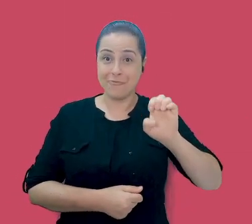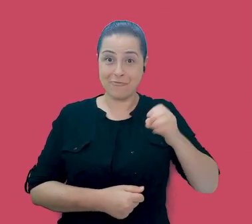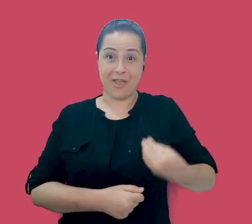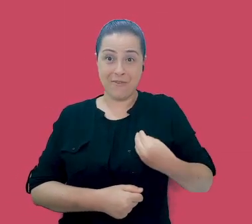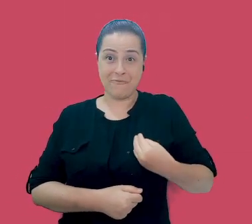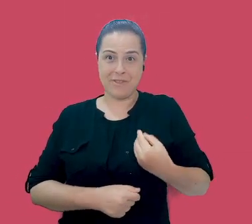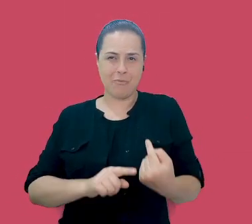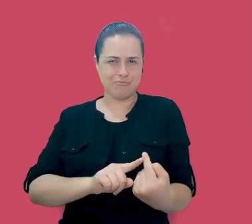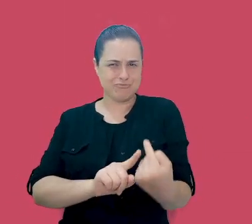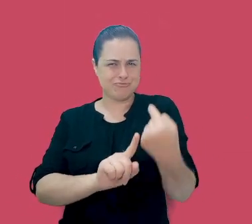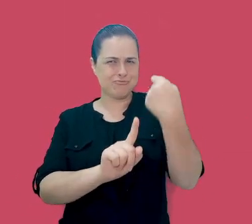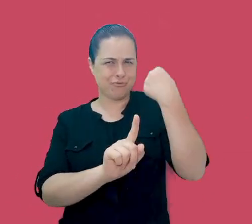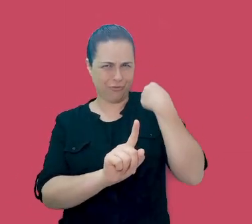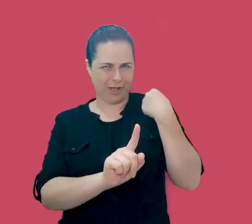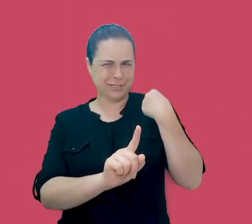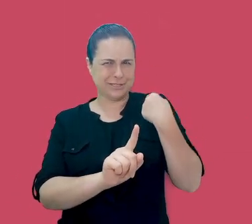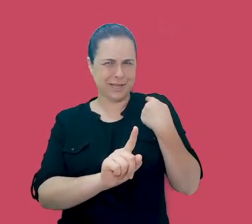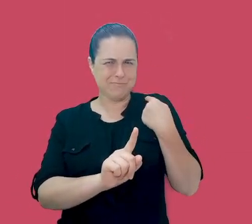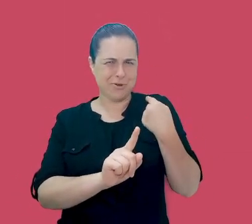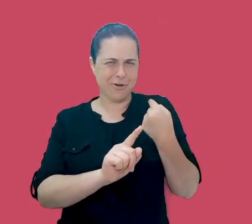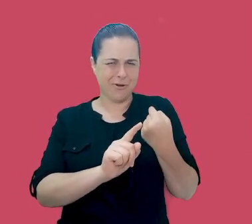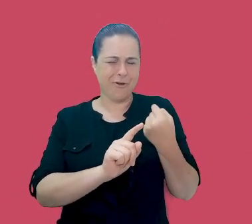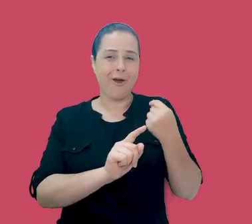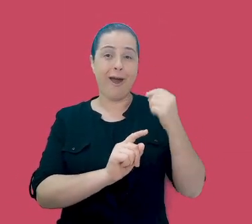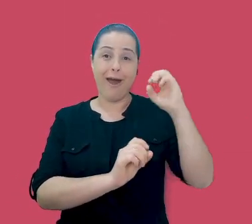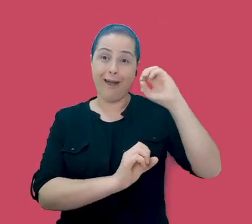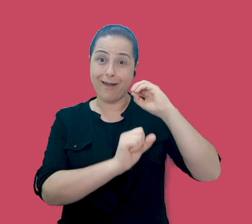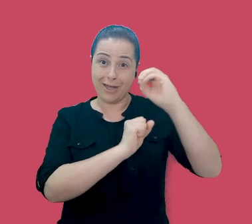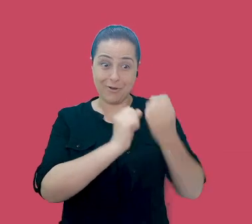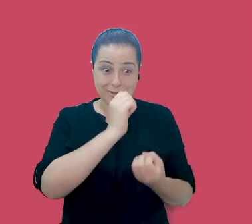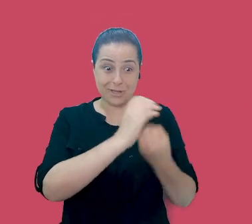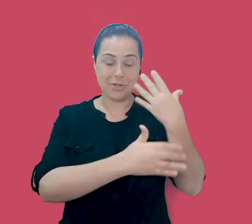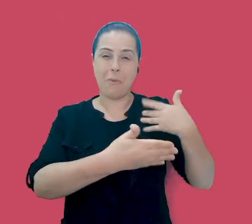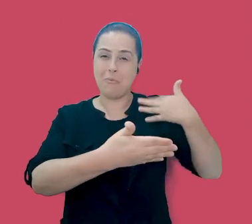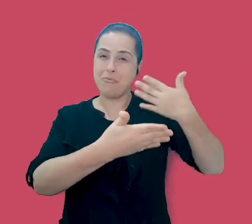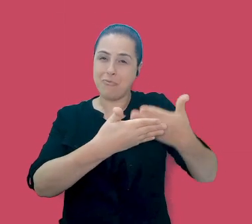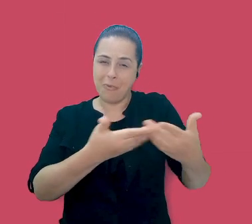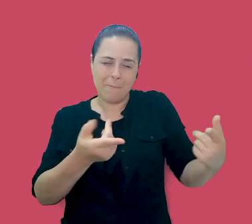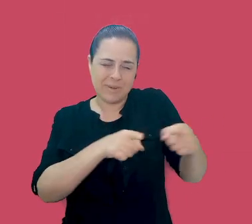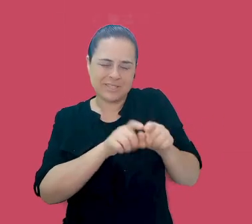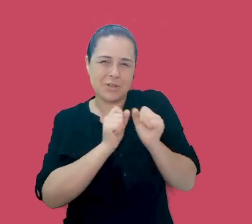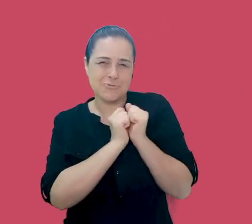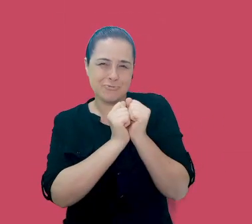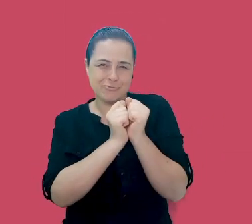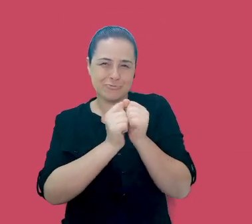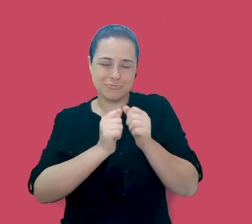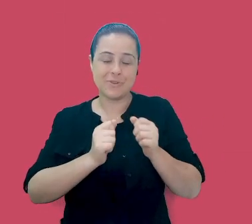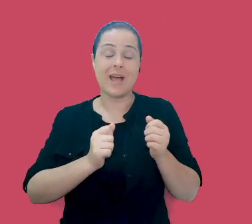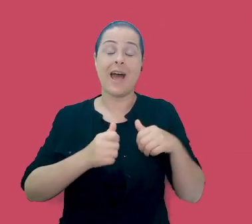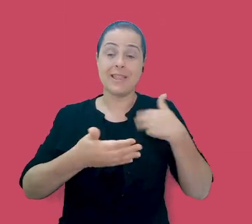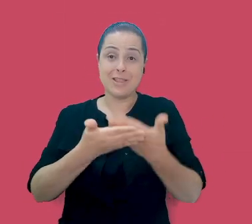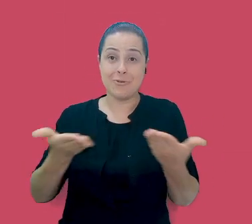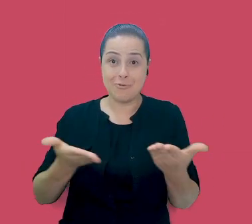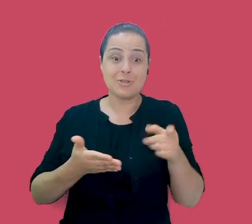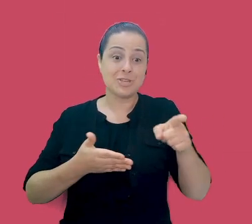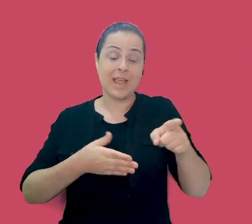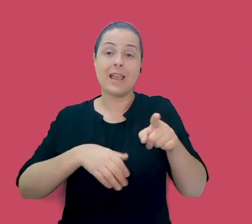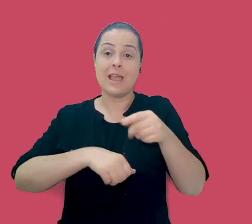dia D+4. Ele tem acompanhado a nossa jornada, ele é designer de experiência de